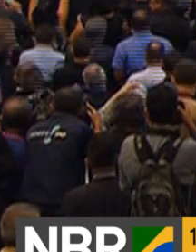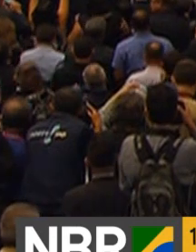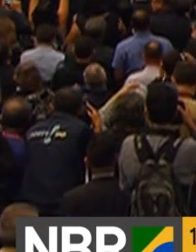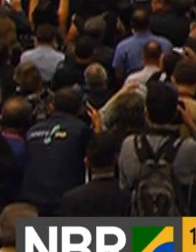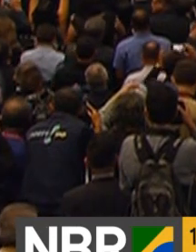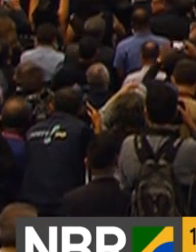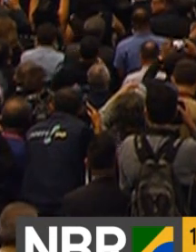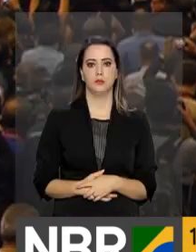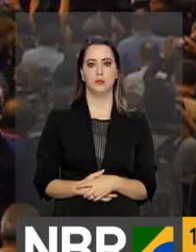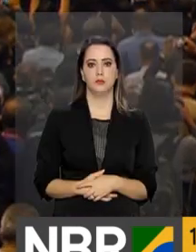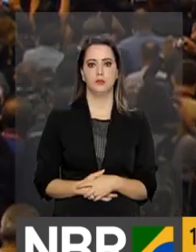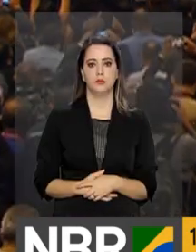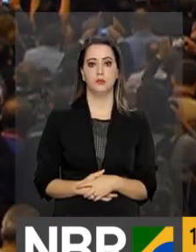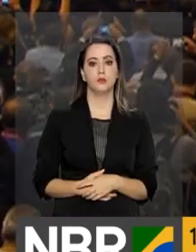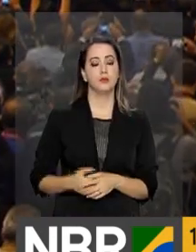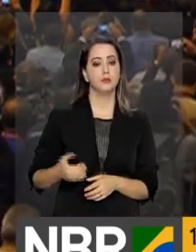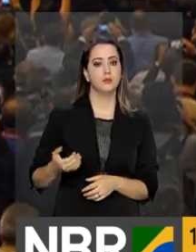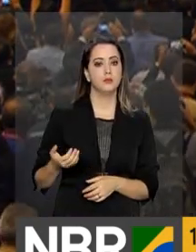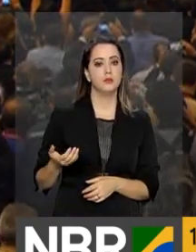Olha, eu quero...